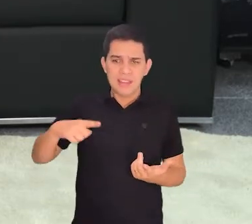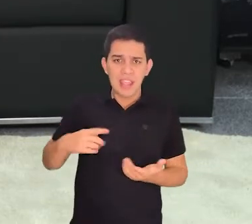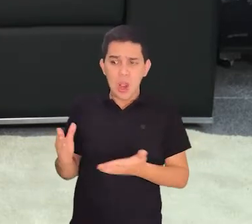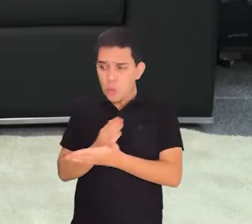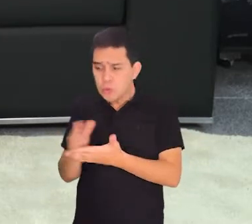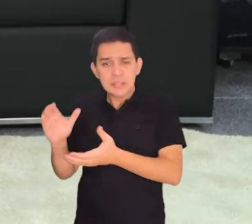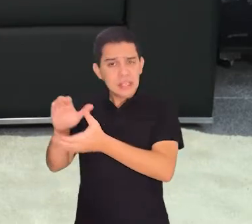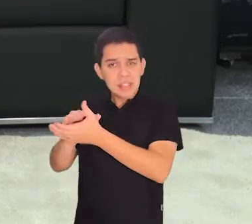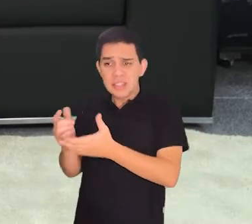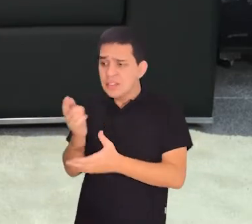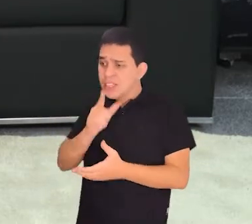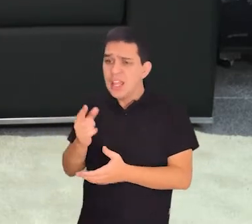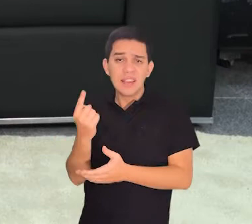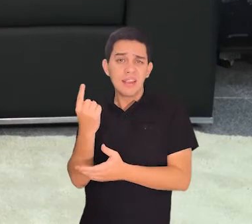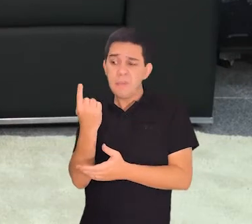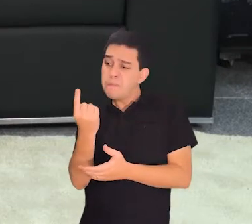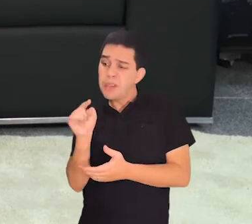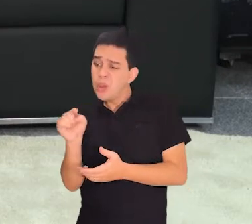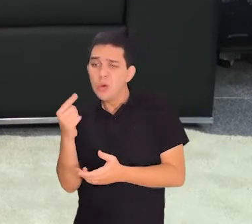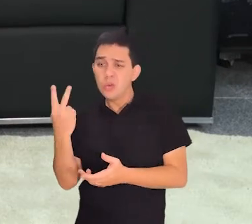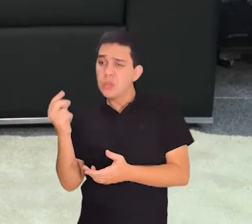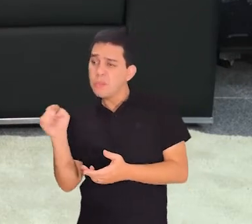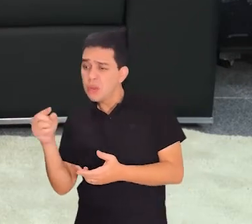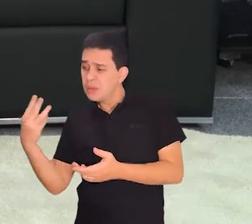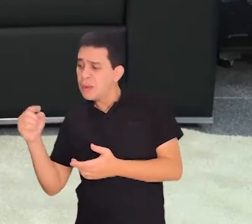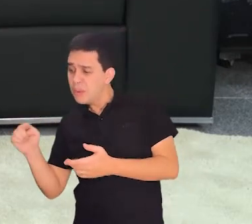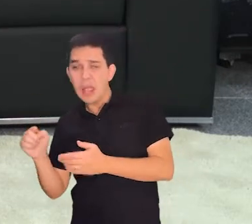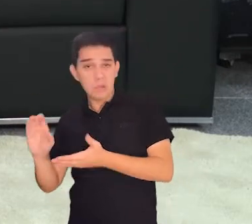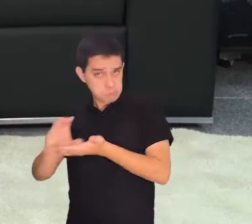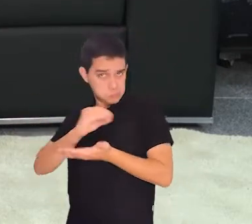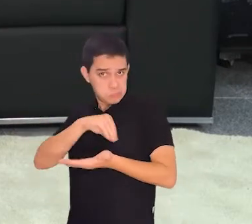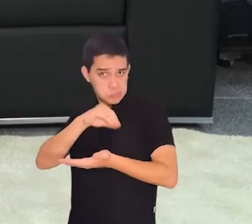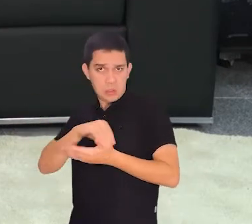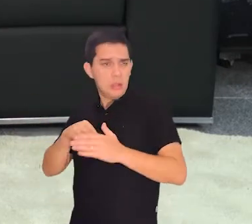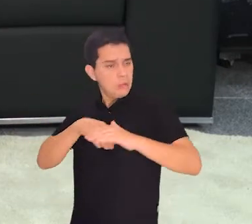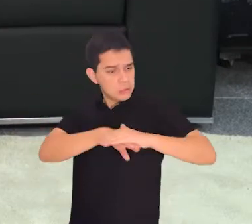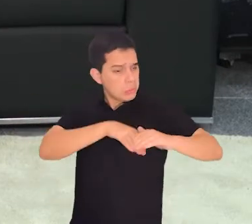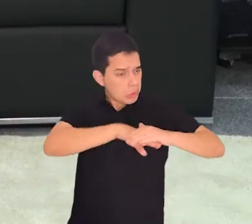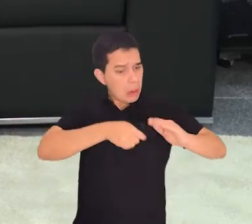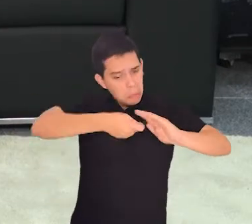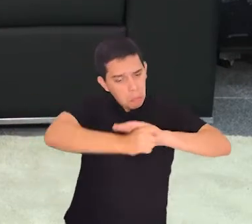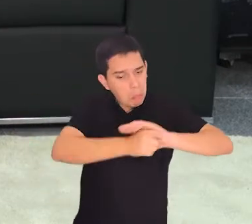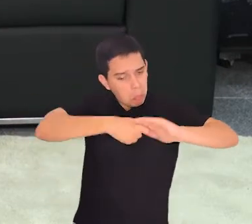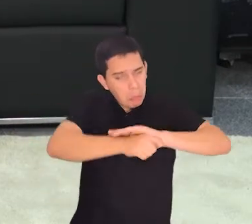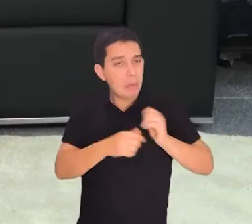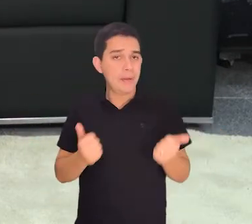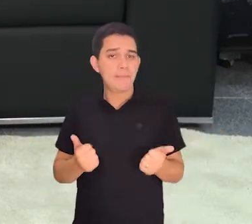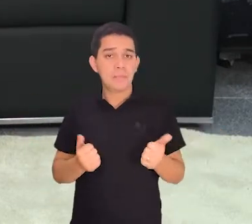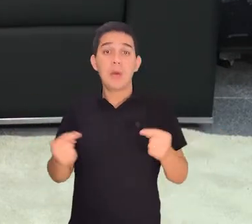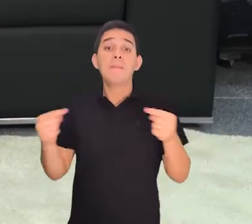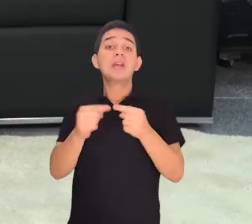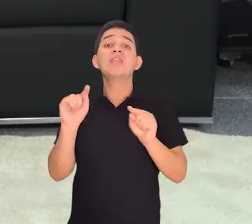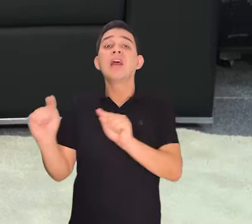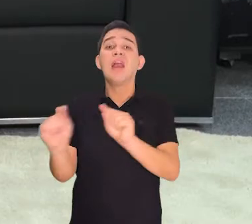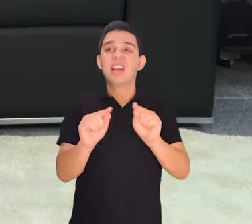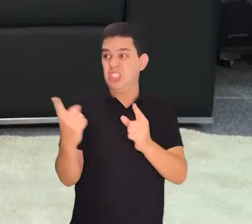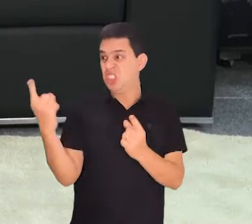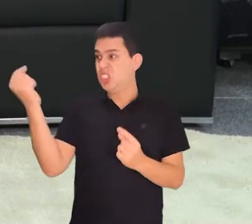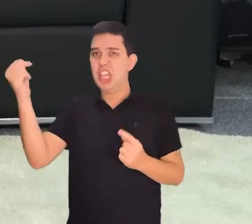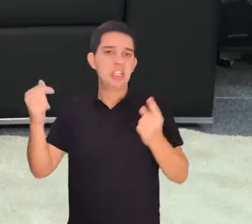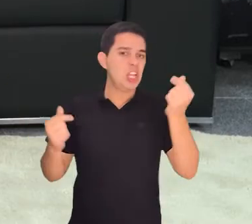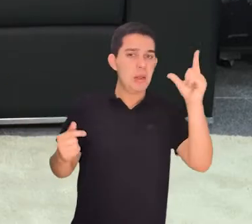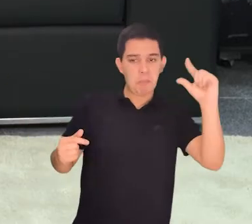e conseguem investir todos os meses. Então, está muito mais ligado ao comportamento do que necessariamente ao quanto se ganha. Então, e não tem momento